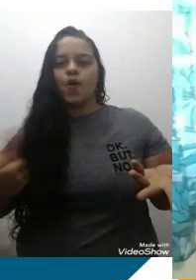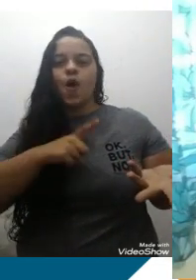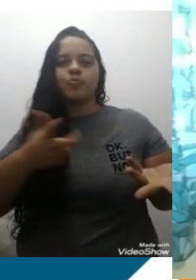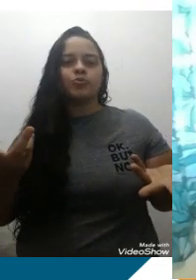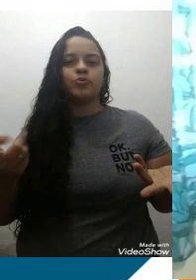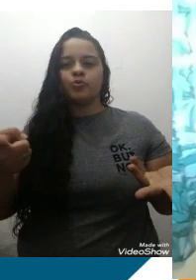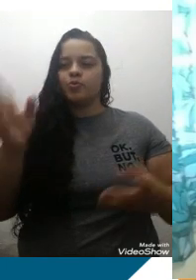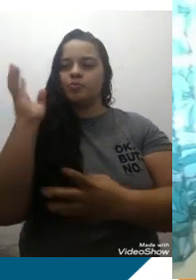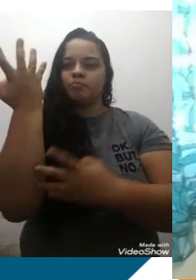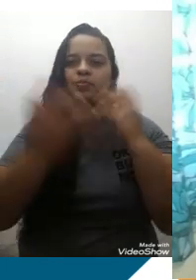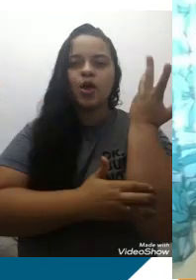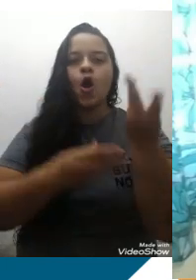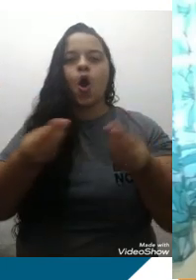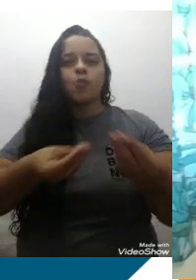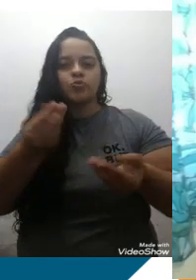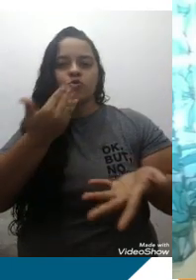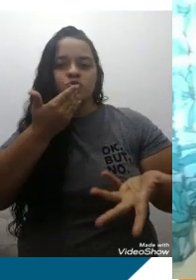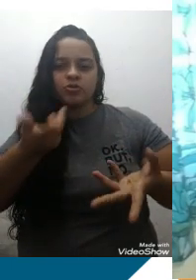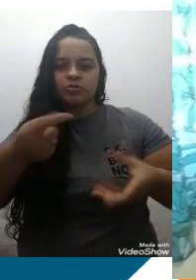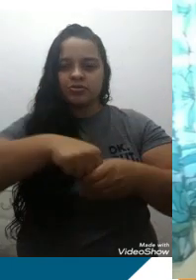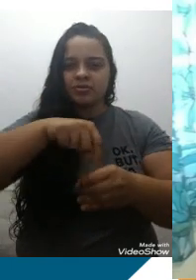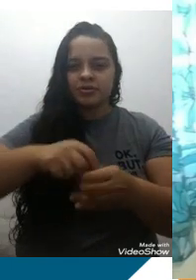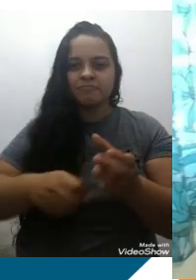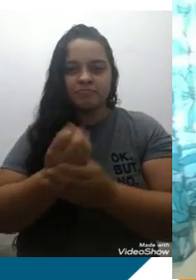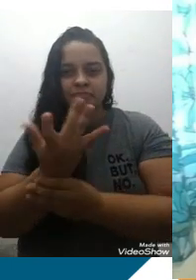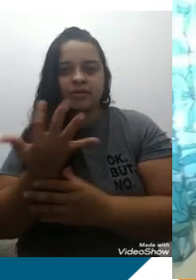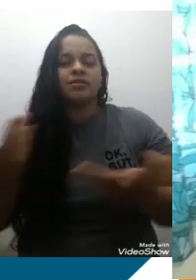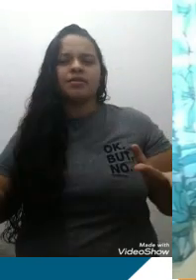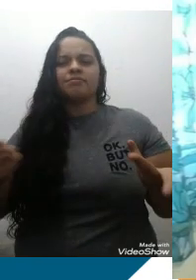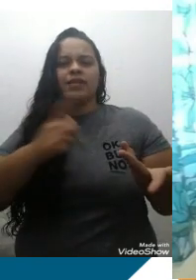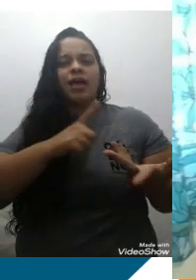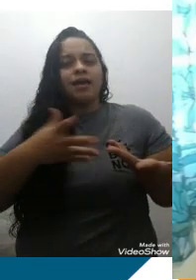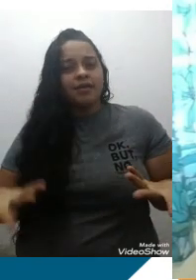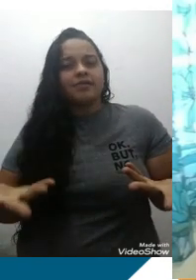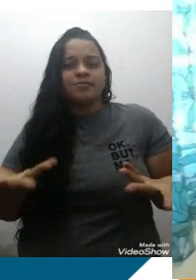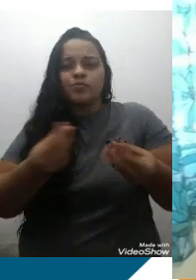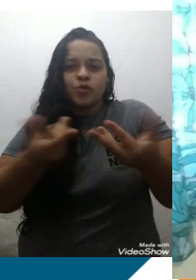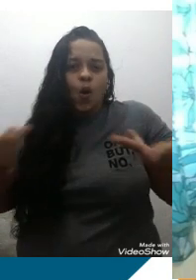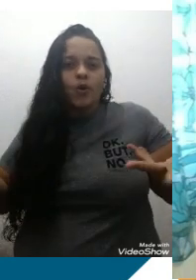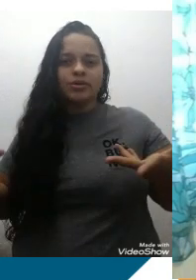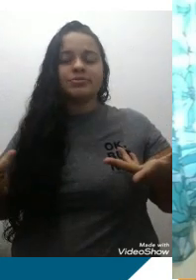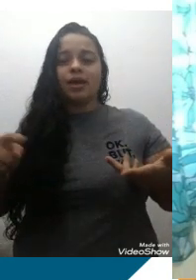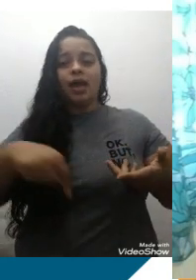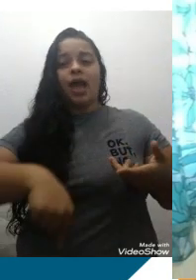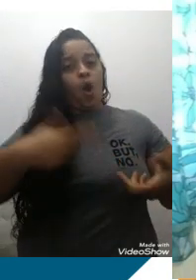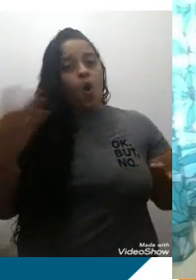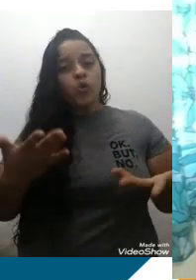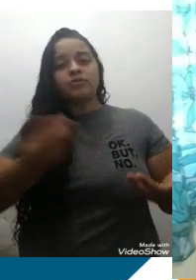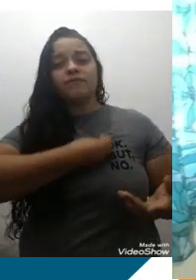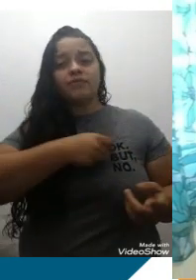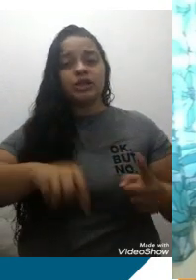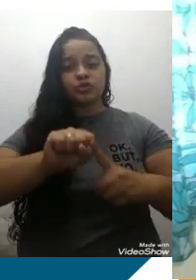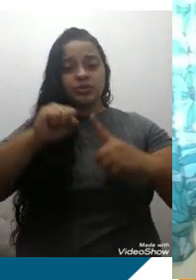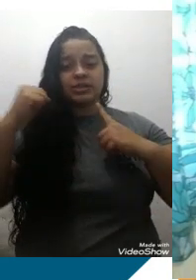meio ambiente, sobre agricultura, etc. Né? Ainda assim, João, a gente vive numa sociedade